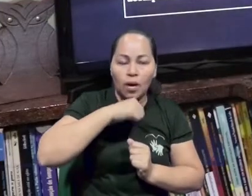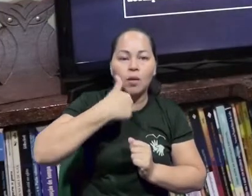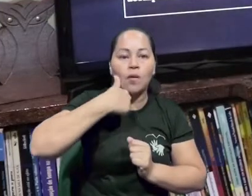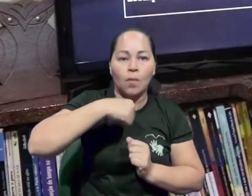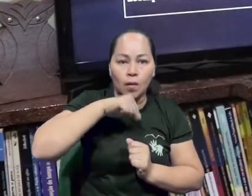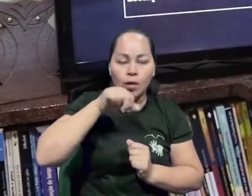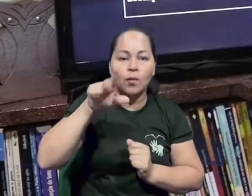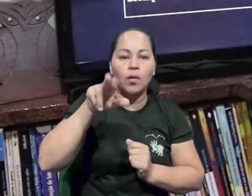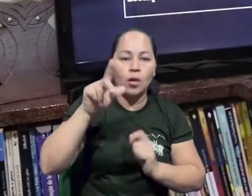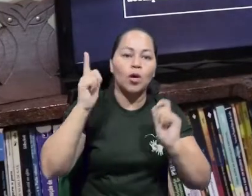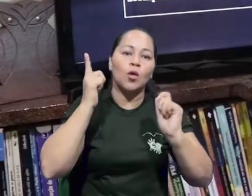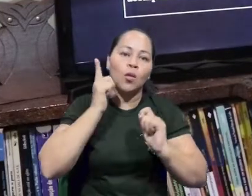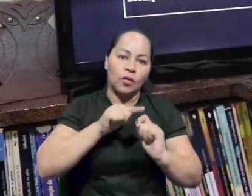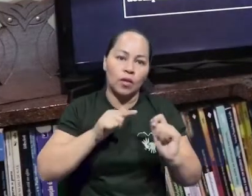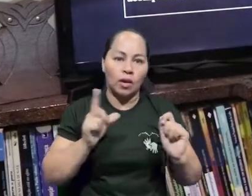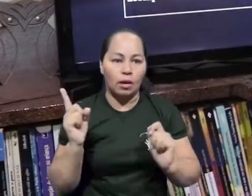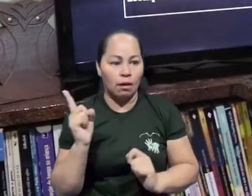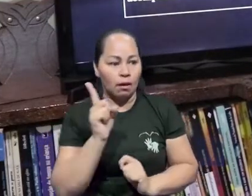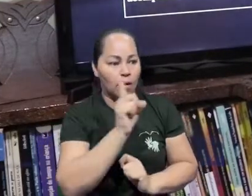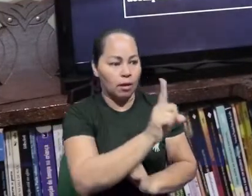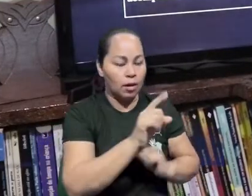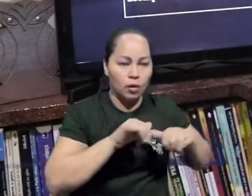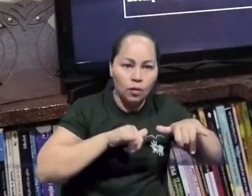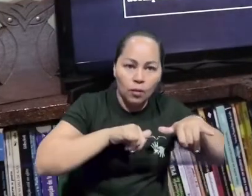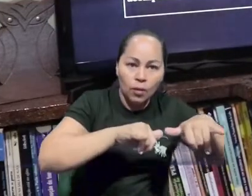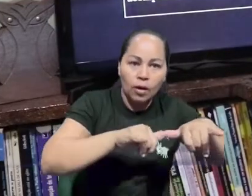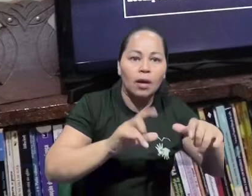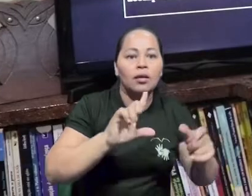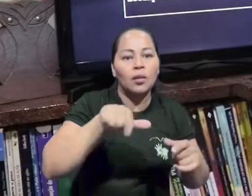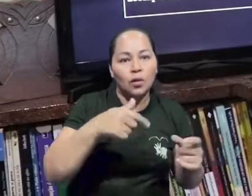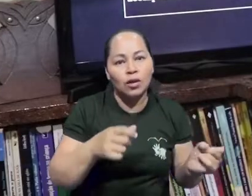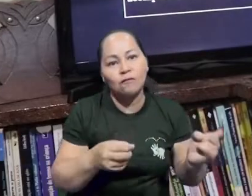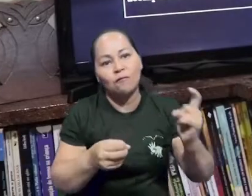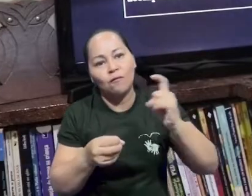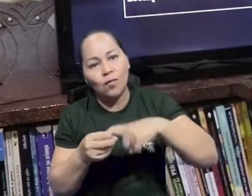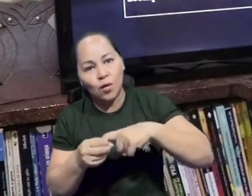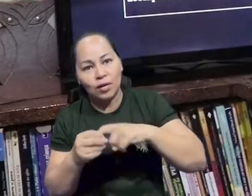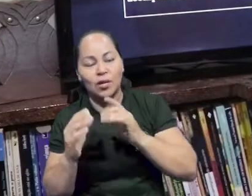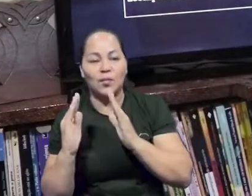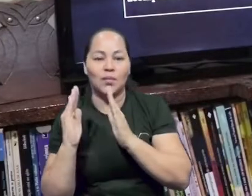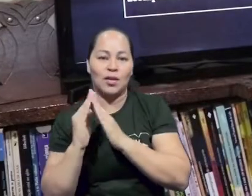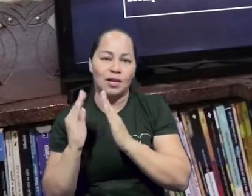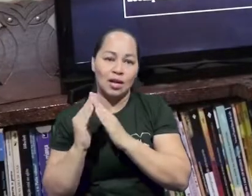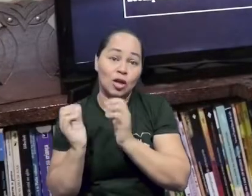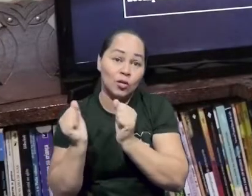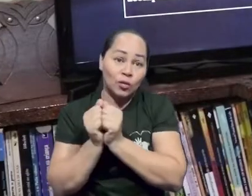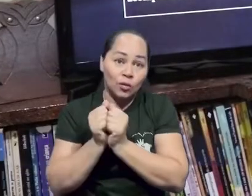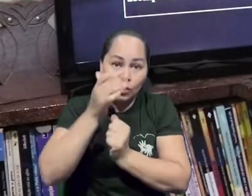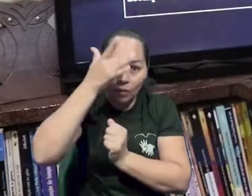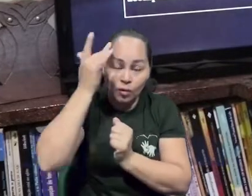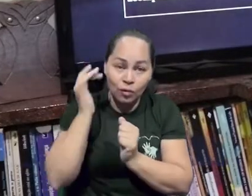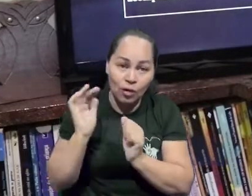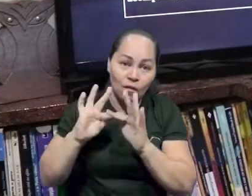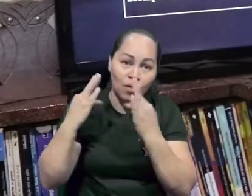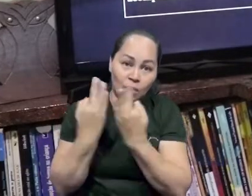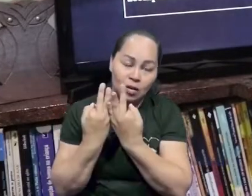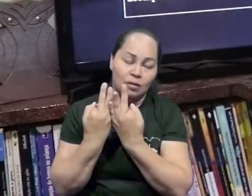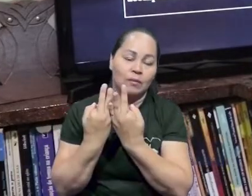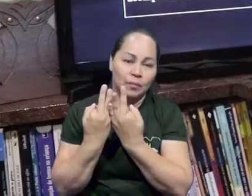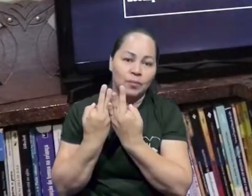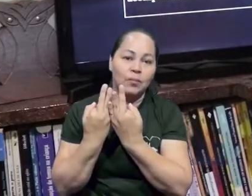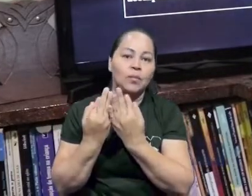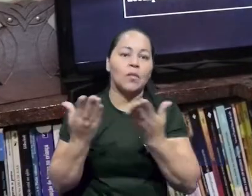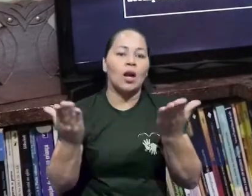mãe, do irmão, consegue fazer o trajeto, né, supervisionado. E DI grave, não possui independência para o